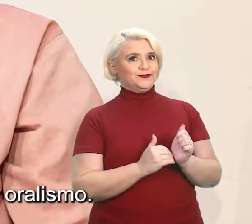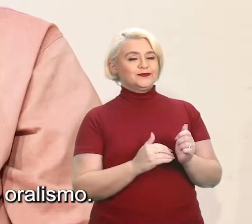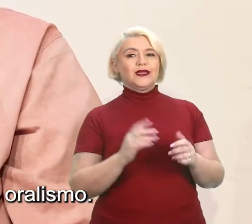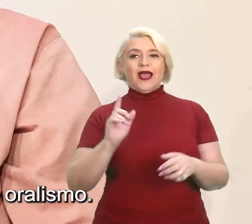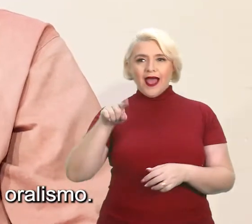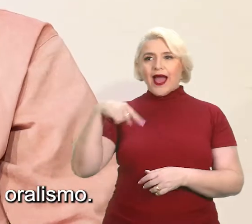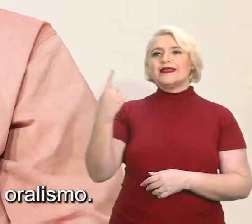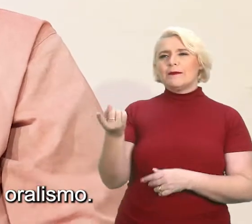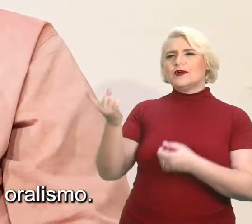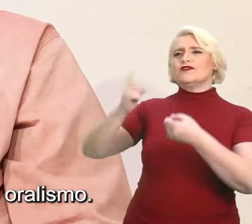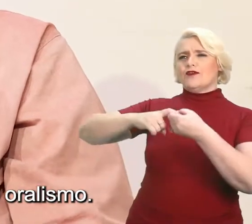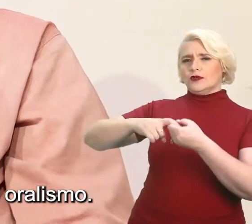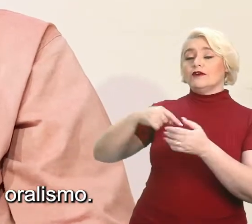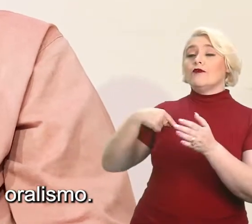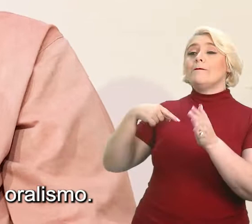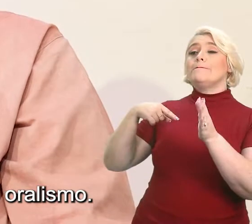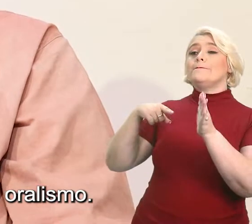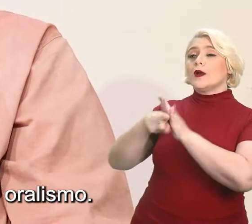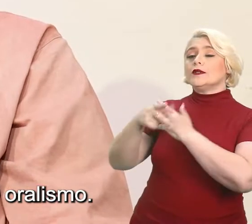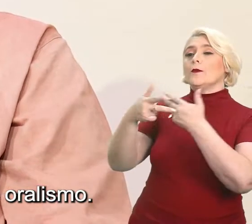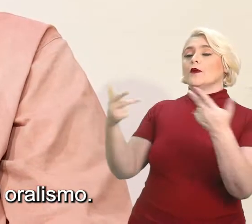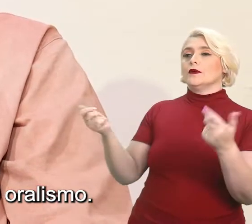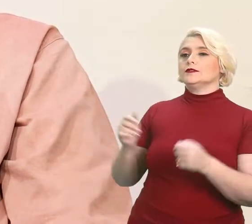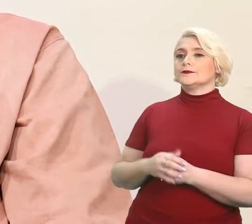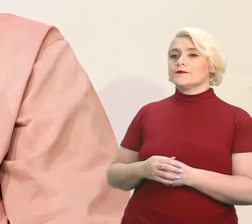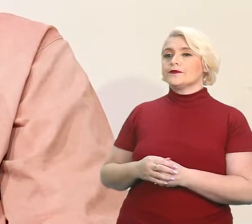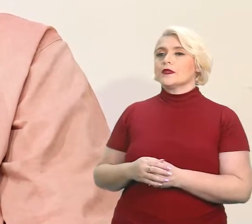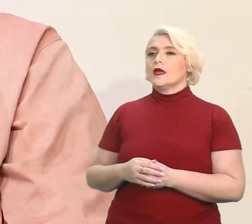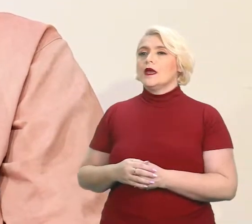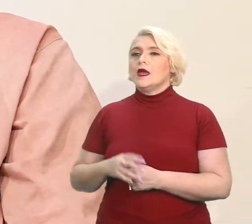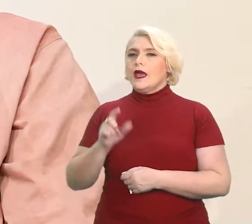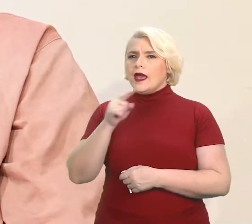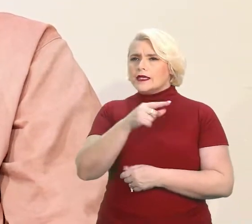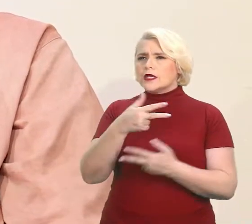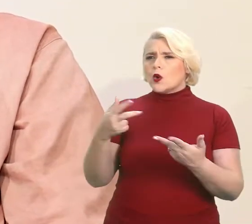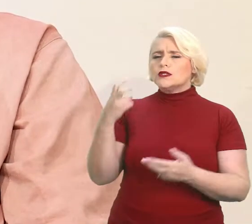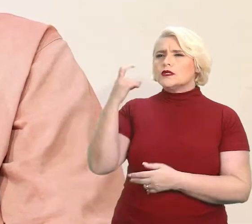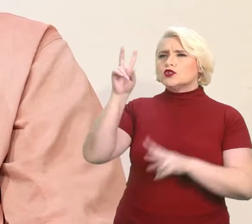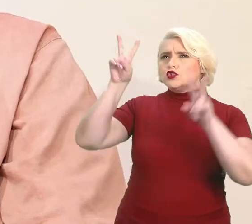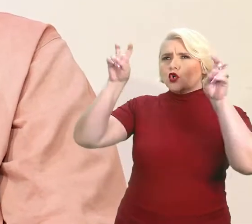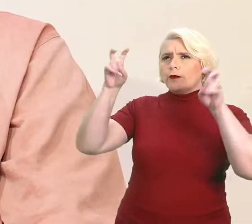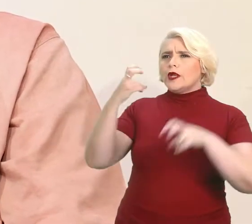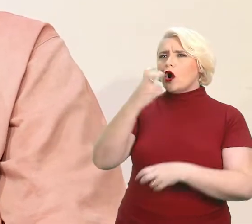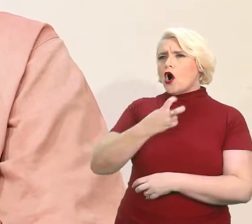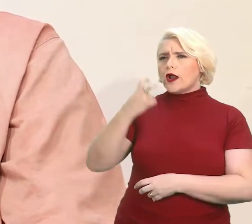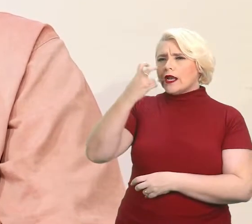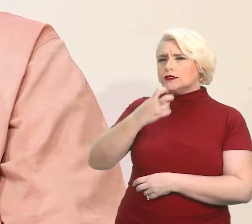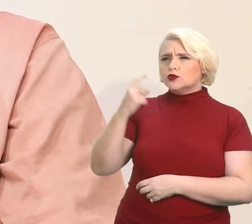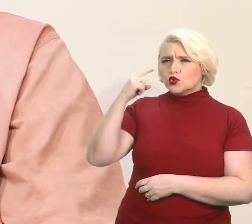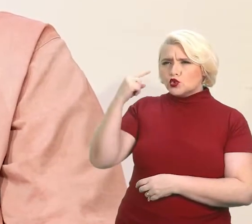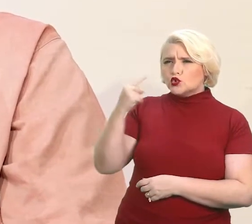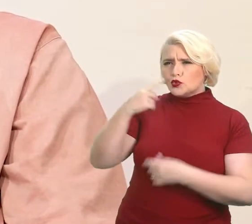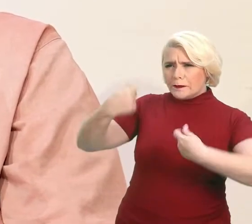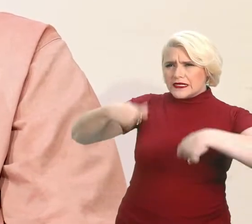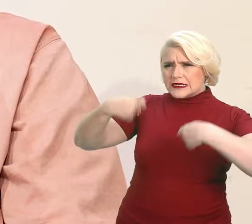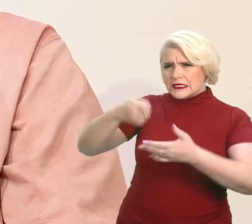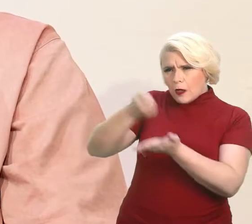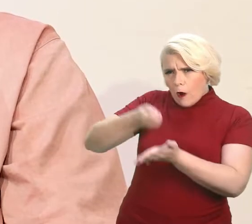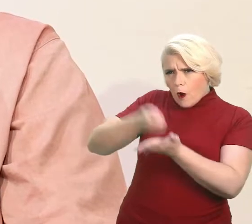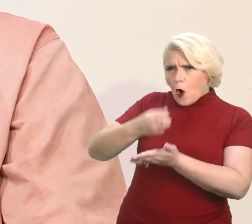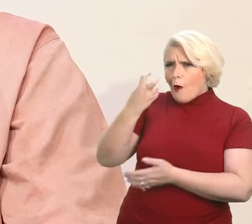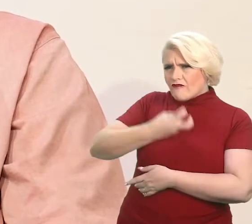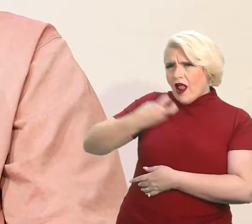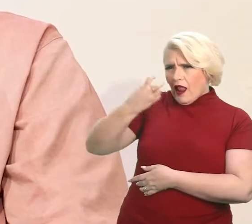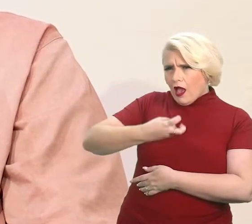deixa eu te perguntar uma coisa. Essa coisa do oralismo, então o surdo tinha que falar? Explica um pouquinho pra gente